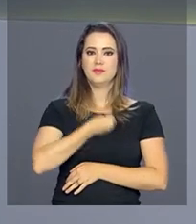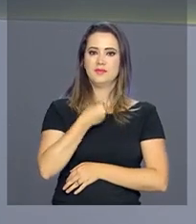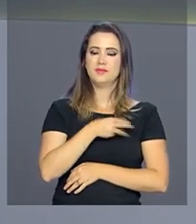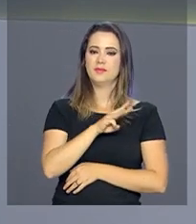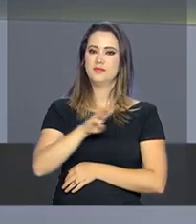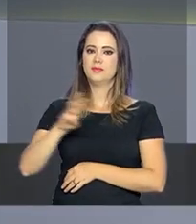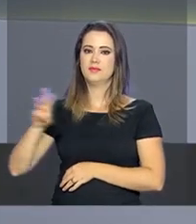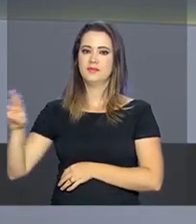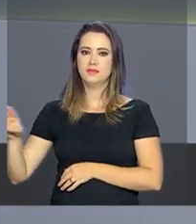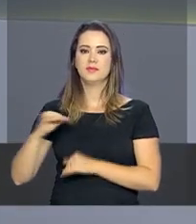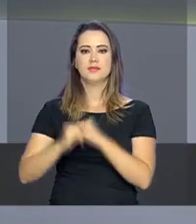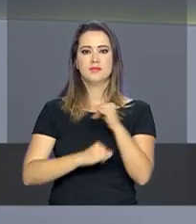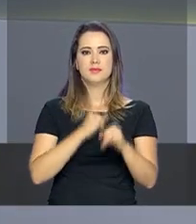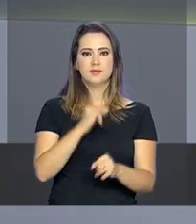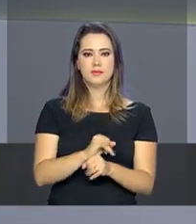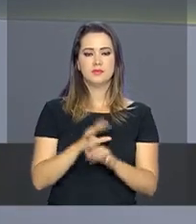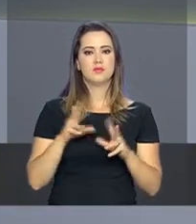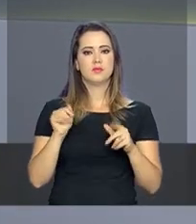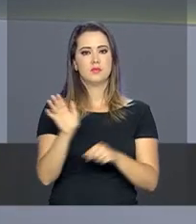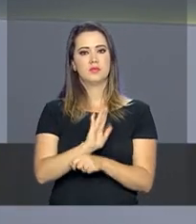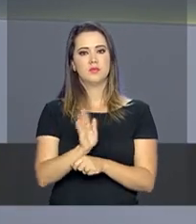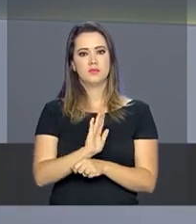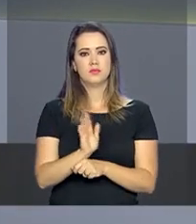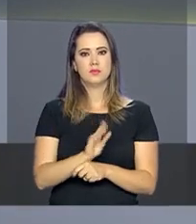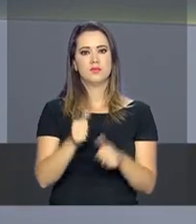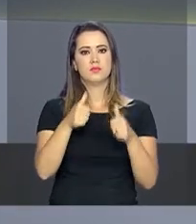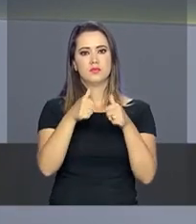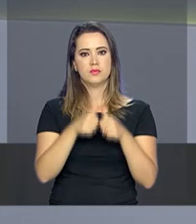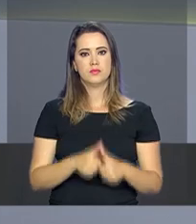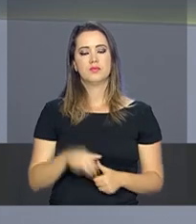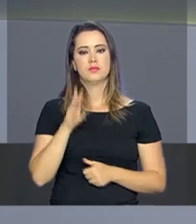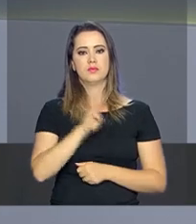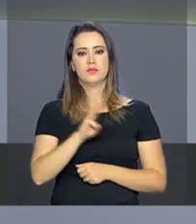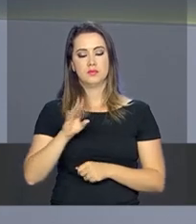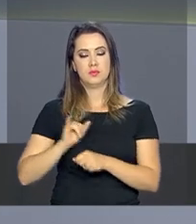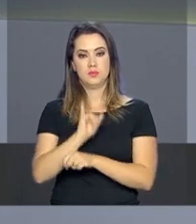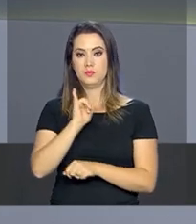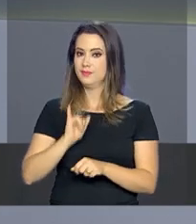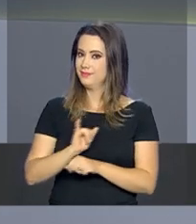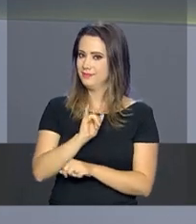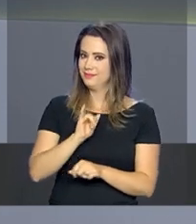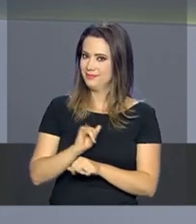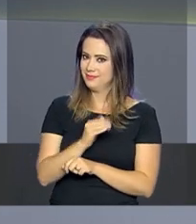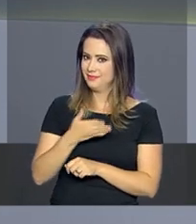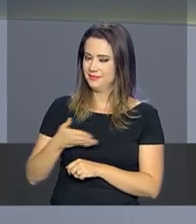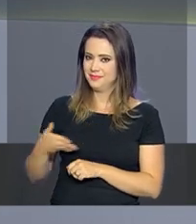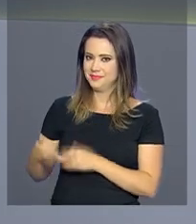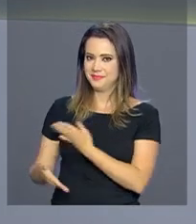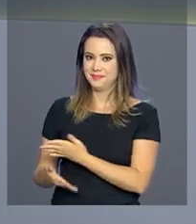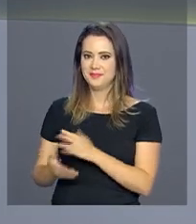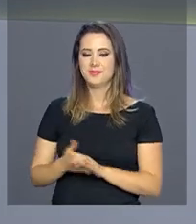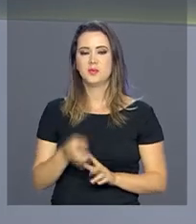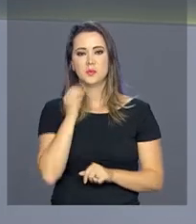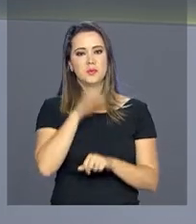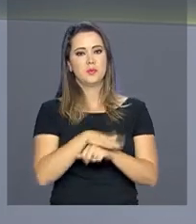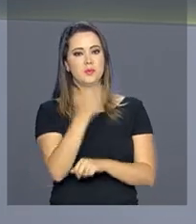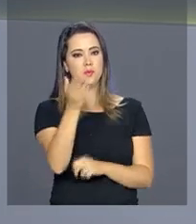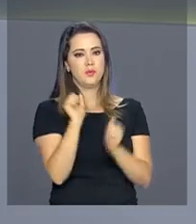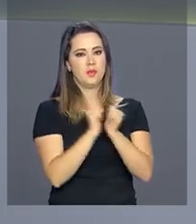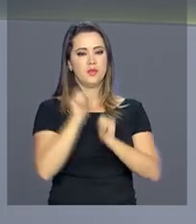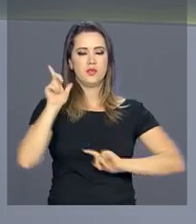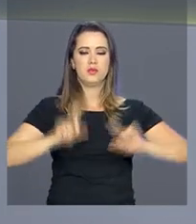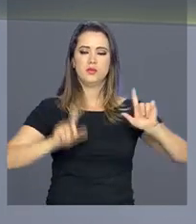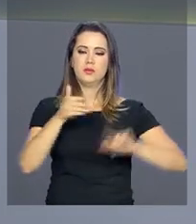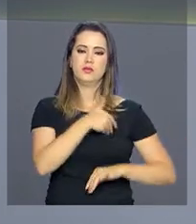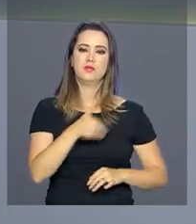ao vivo pelo site da NBR na internet. E todas as reportagens estão disponíveis em nosso canal no YouTube. Uma boa noite para você e